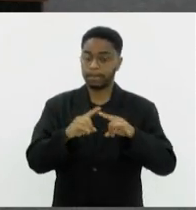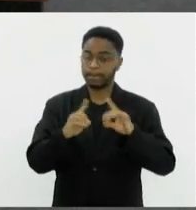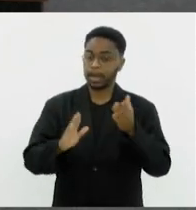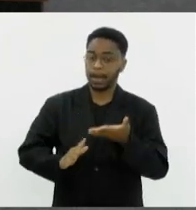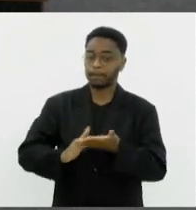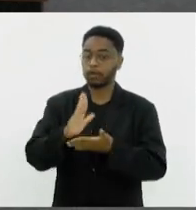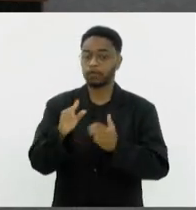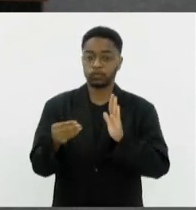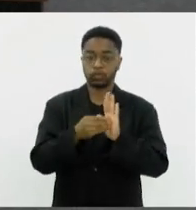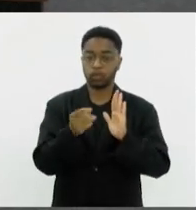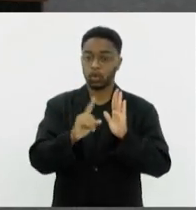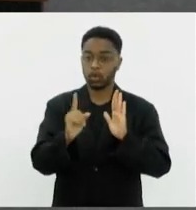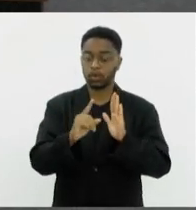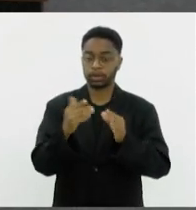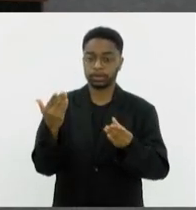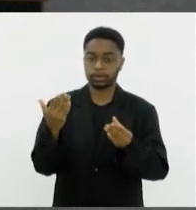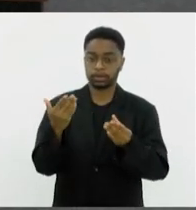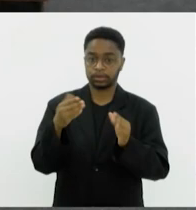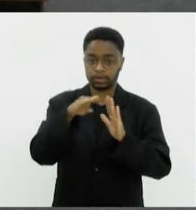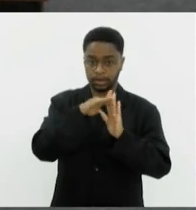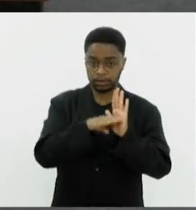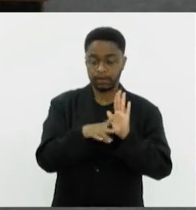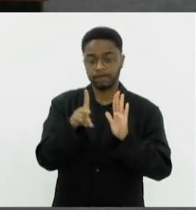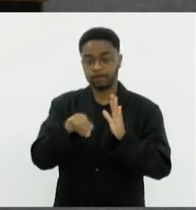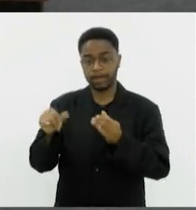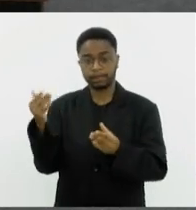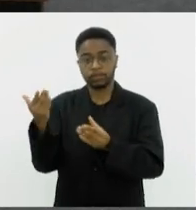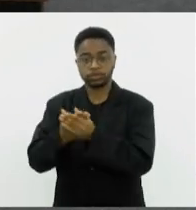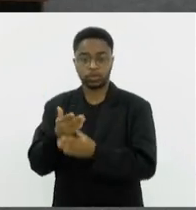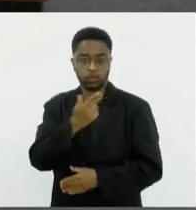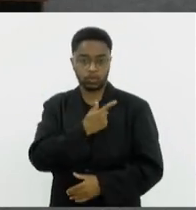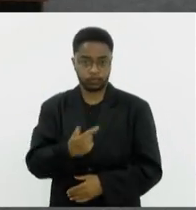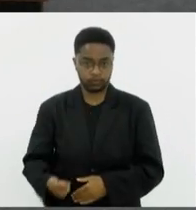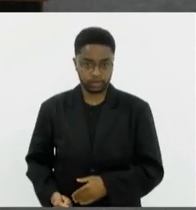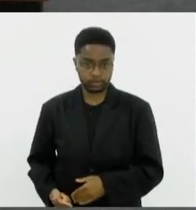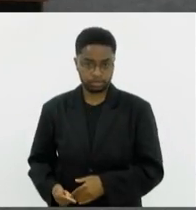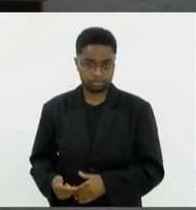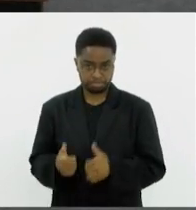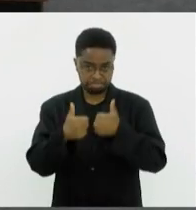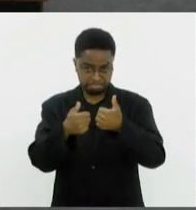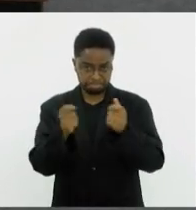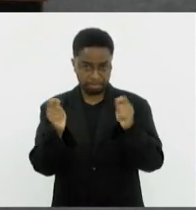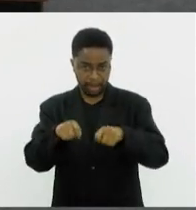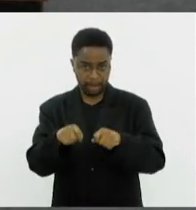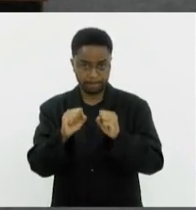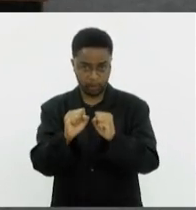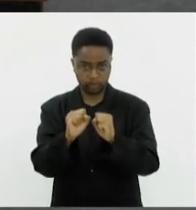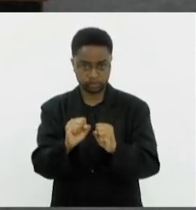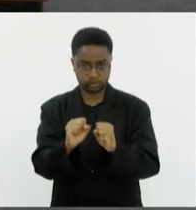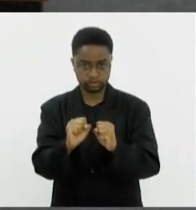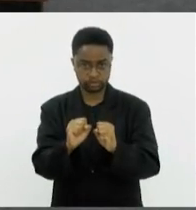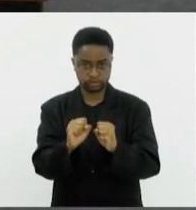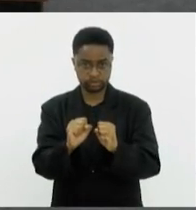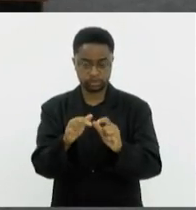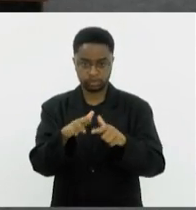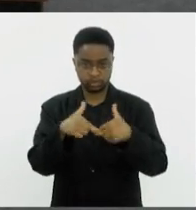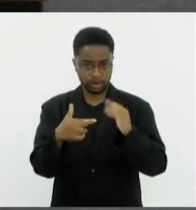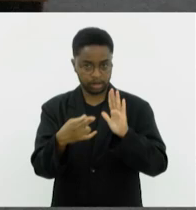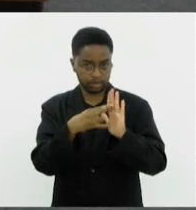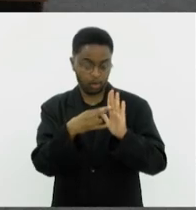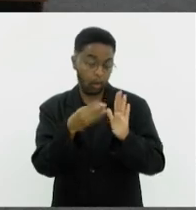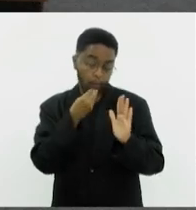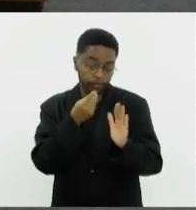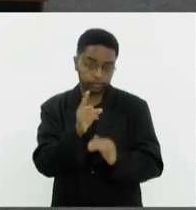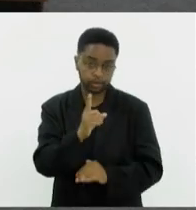pauta, que vai processar o governo em alguma medida, isso valeria pelo regimento? É evidente que não